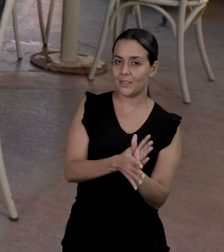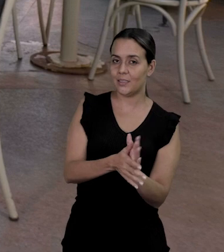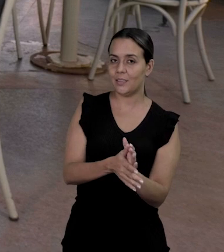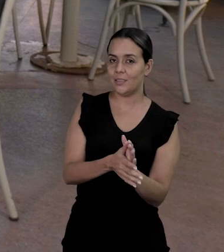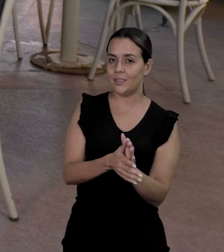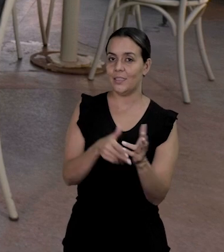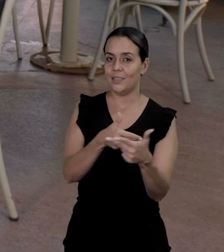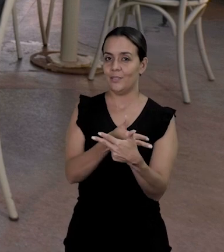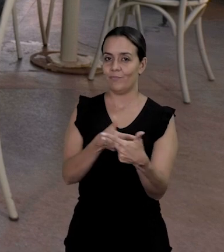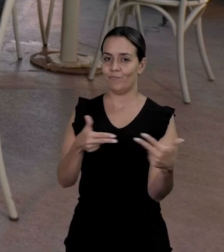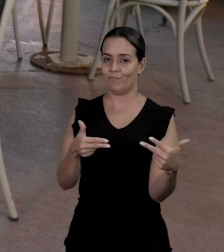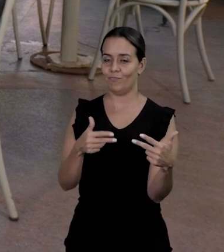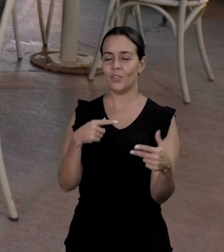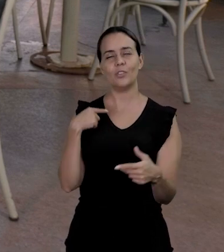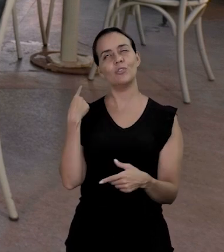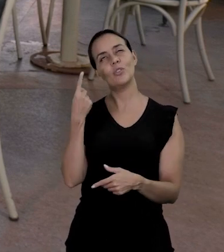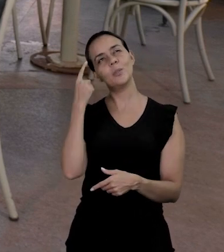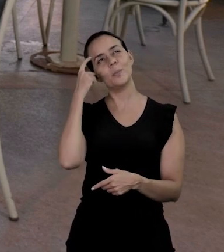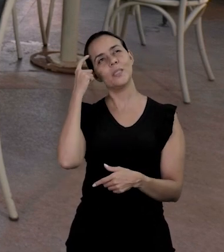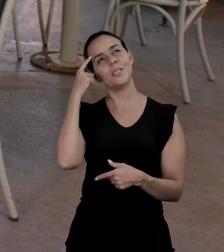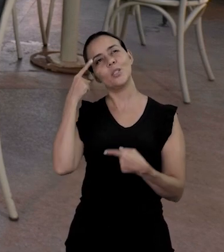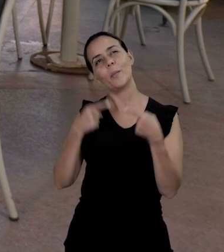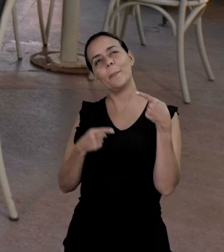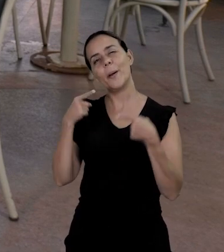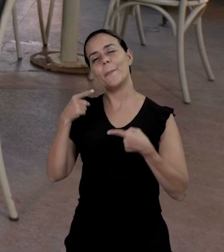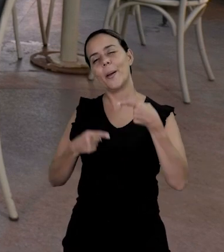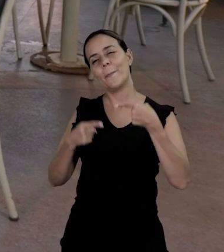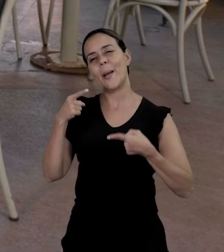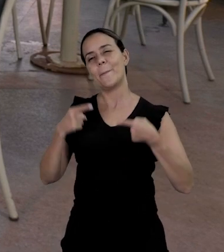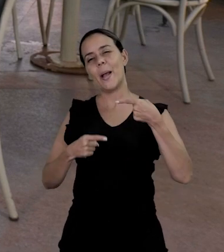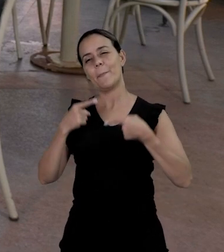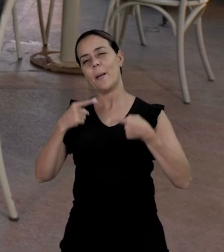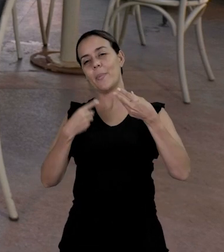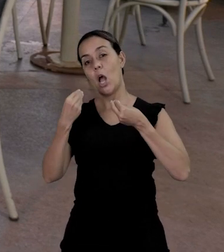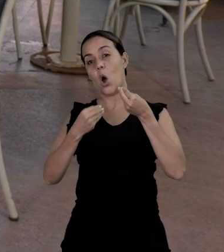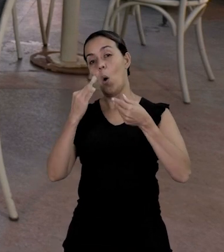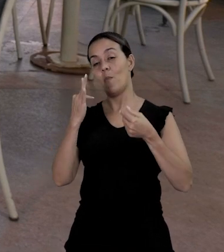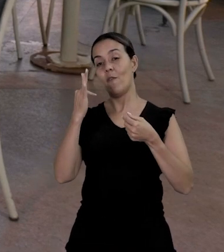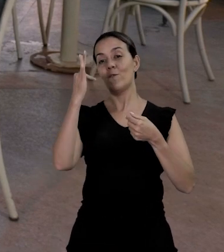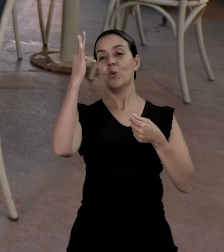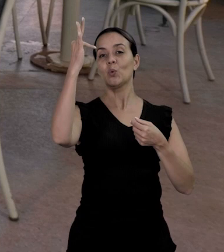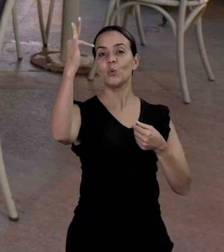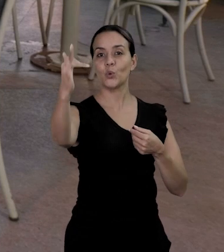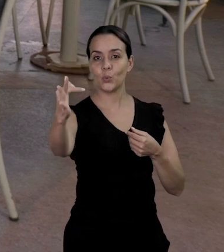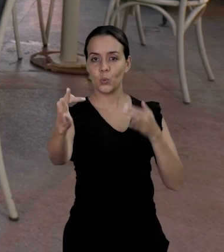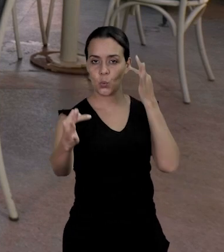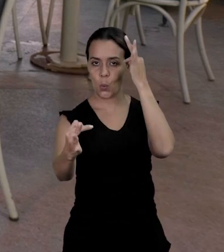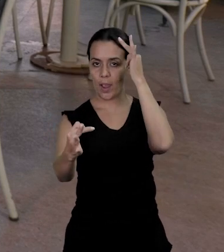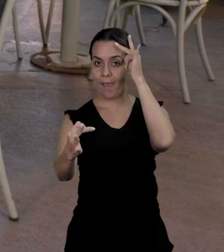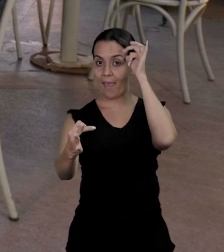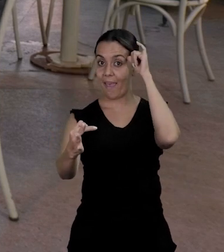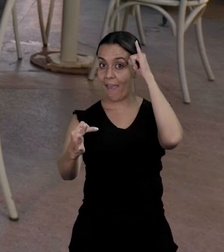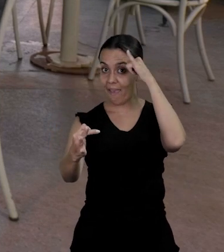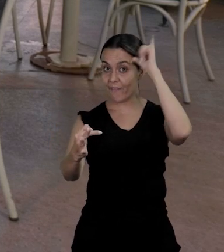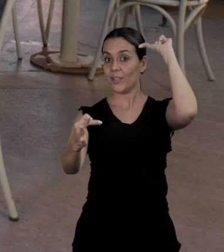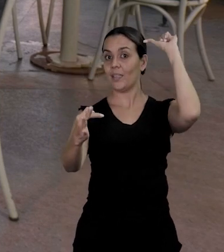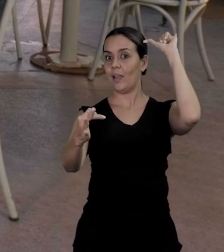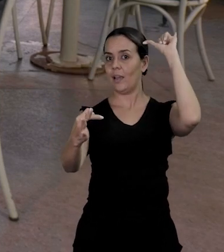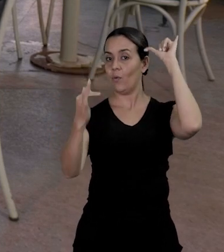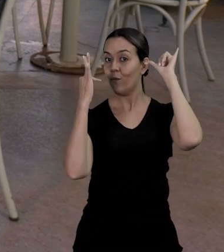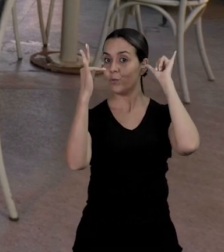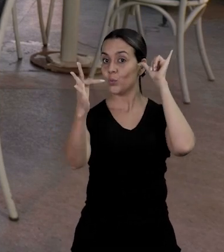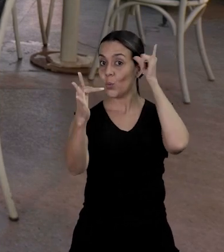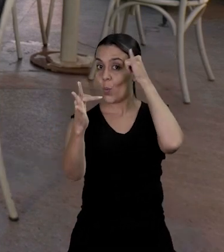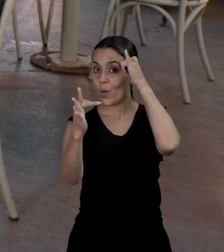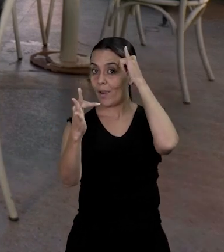Isso, é a prevenção, a gente precisa exato, fazer isso. A gente vai criando como se fosse guarda-reios, Perfeito, parapeitos para a é isso. tecnologia